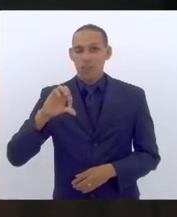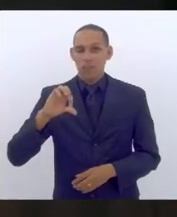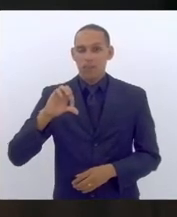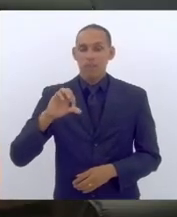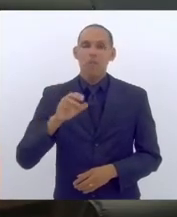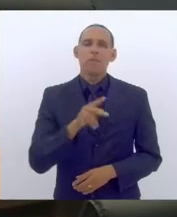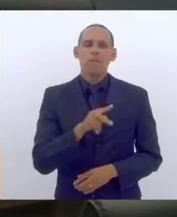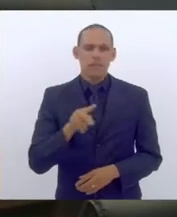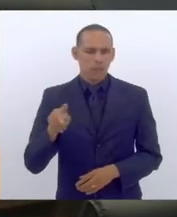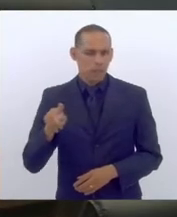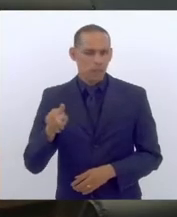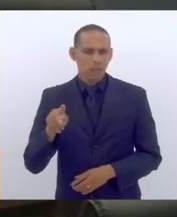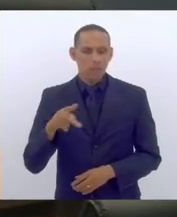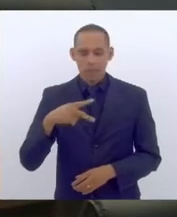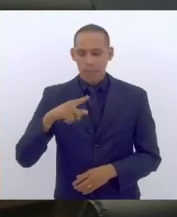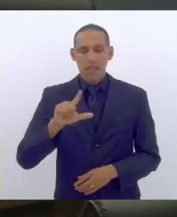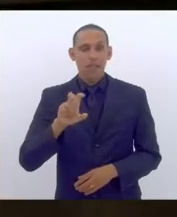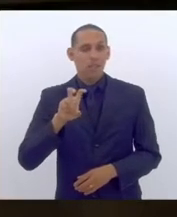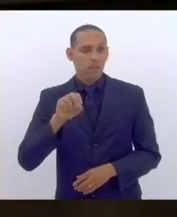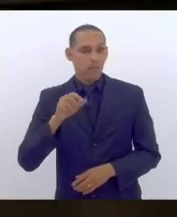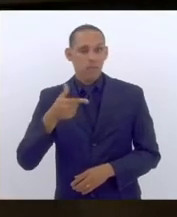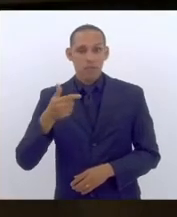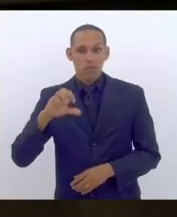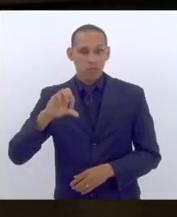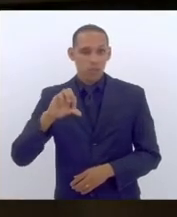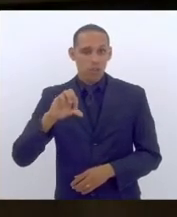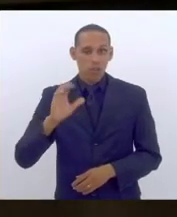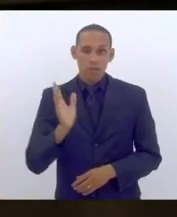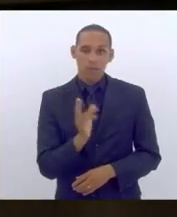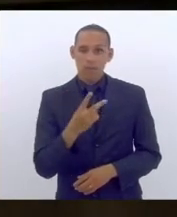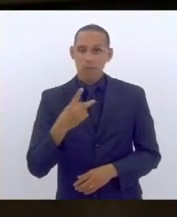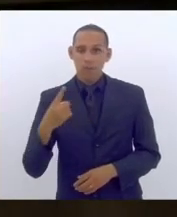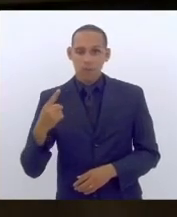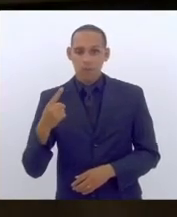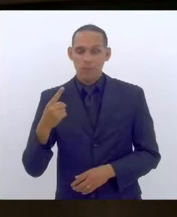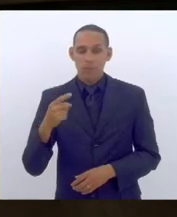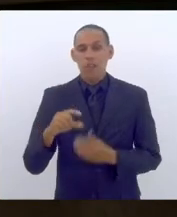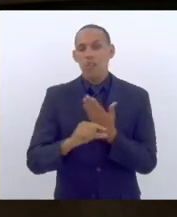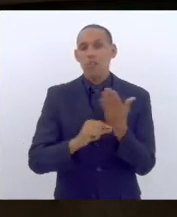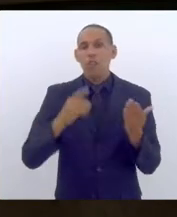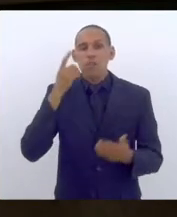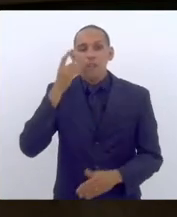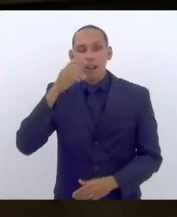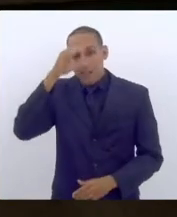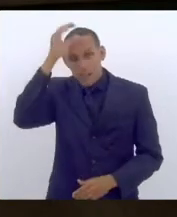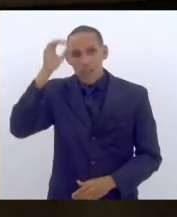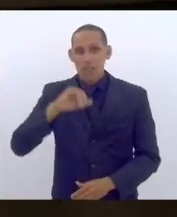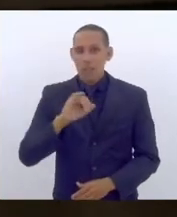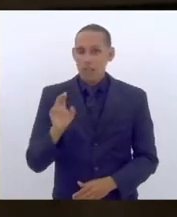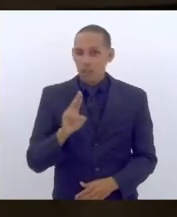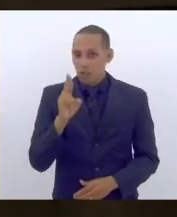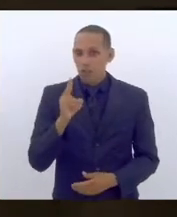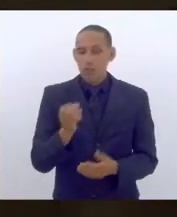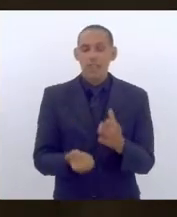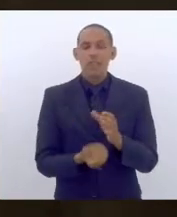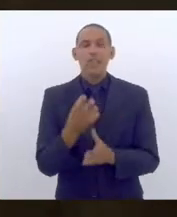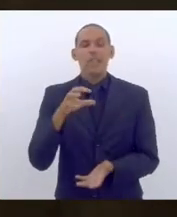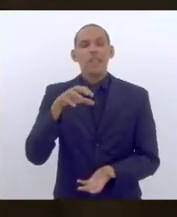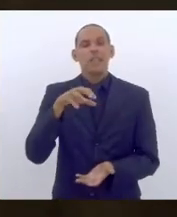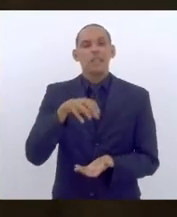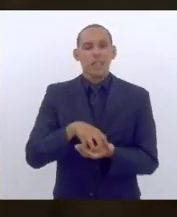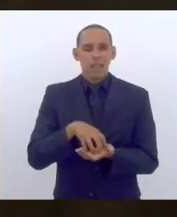o senhor presidente prl 502921 de autoria deputada tia Ju institui centro de